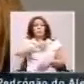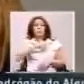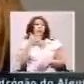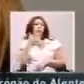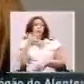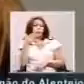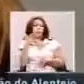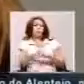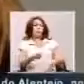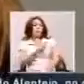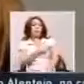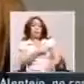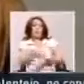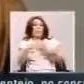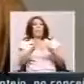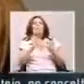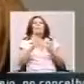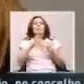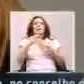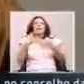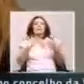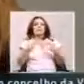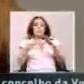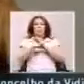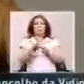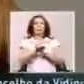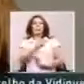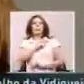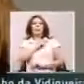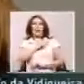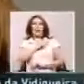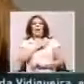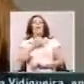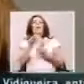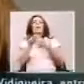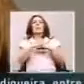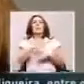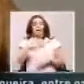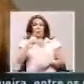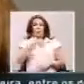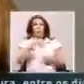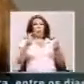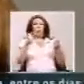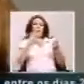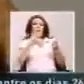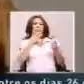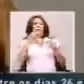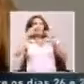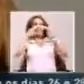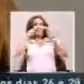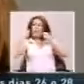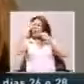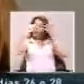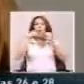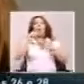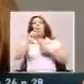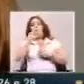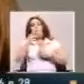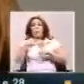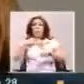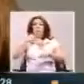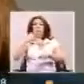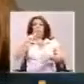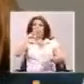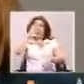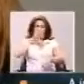que ponto é que as praxes académicas são ou não um movimento de integração bastante saudável, ou se pelo contrário são comportamentos humilhantes que podem